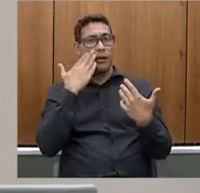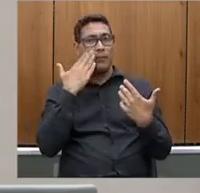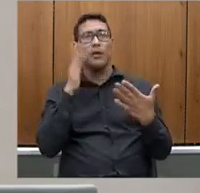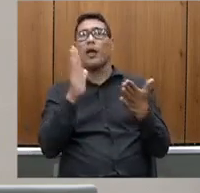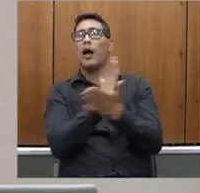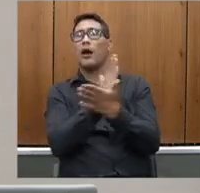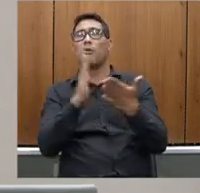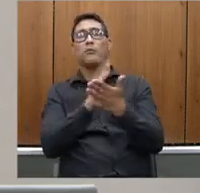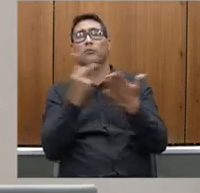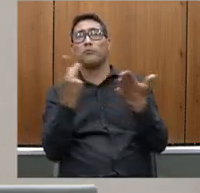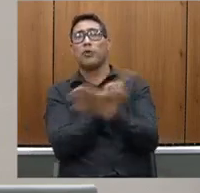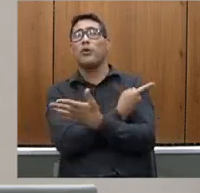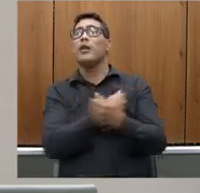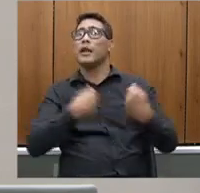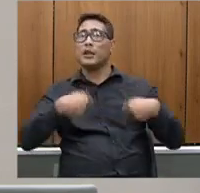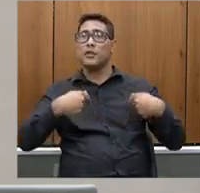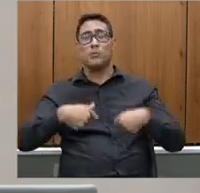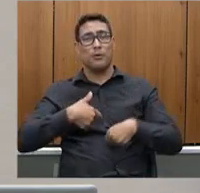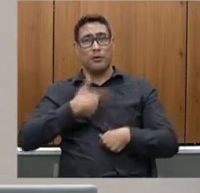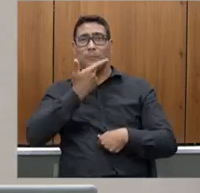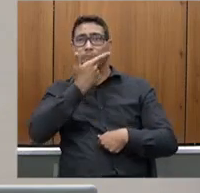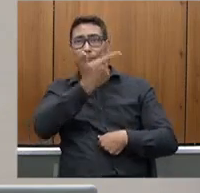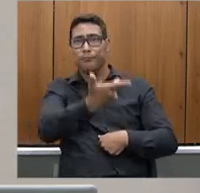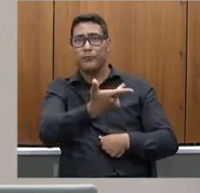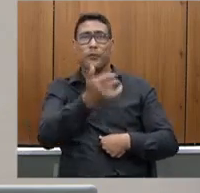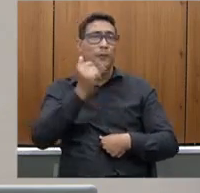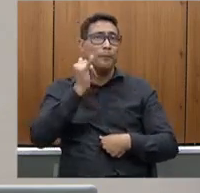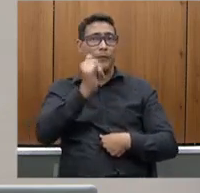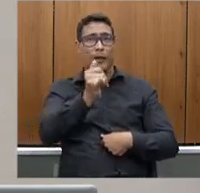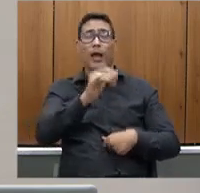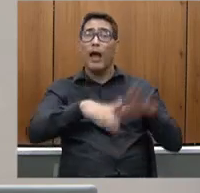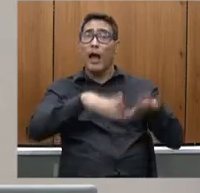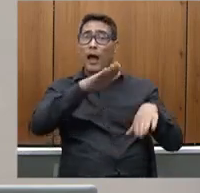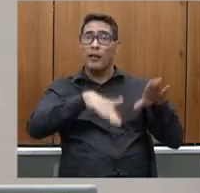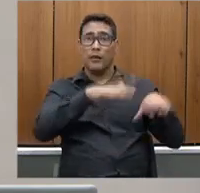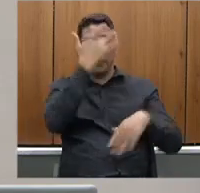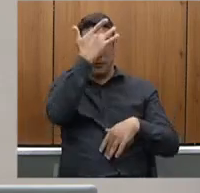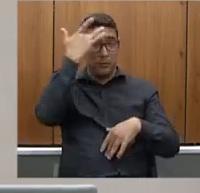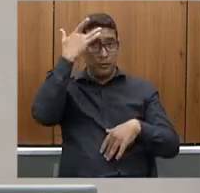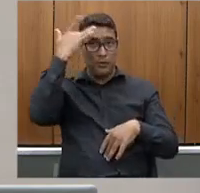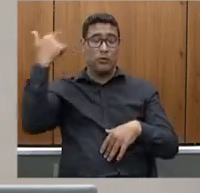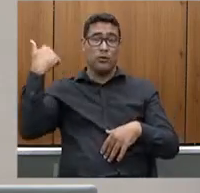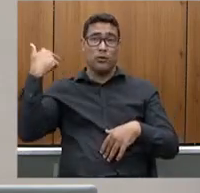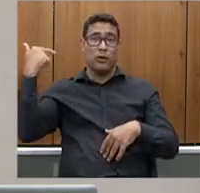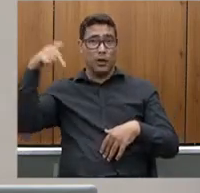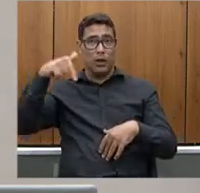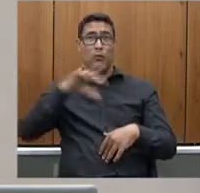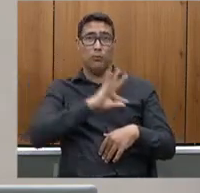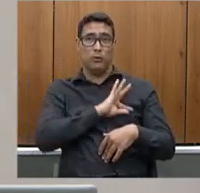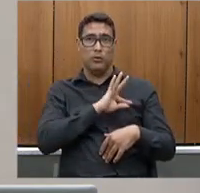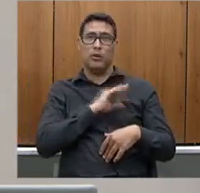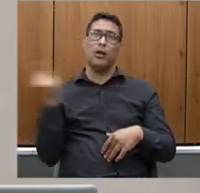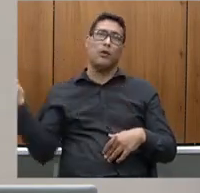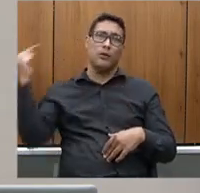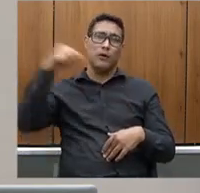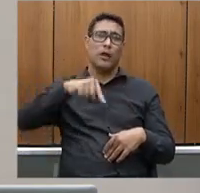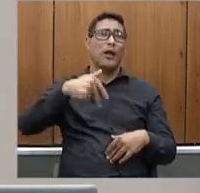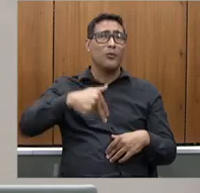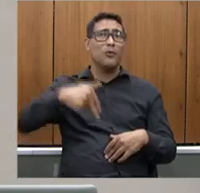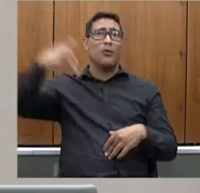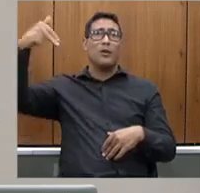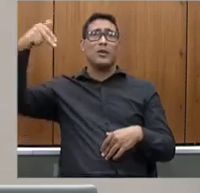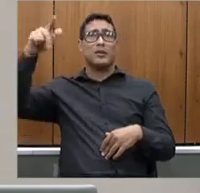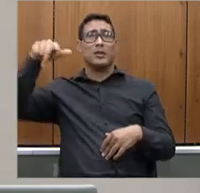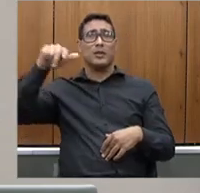umas realidades que a gente precisa dizer tem hora que o cidadão está comandando o pelotão lá no extremo norte de Minas